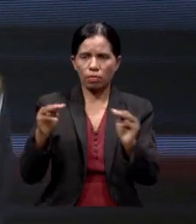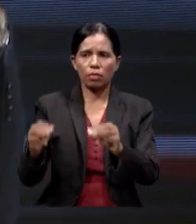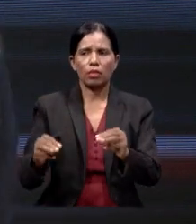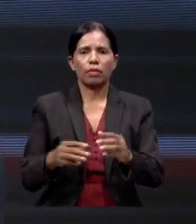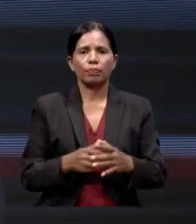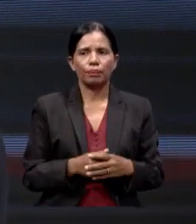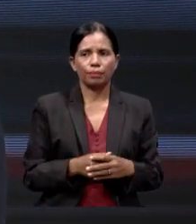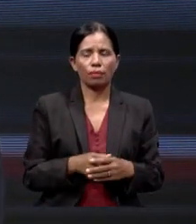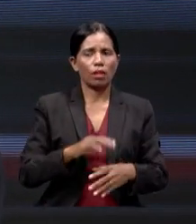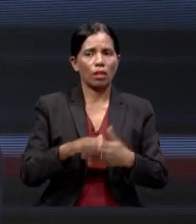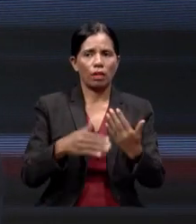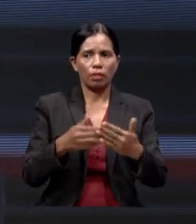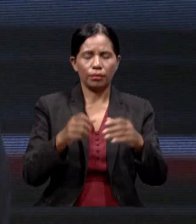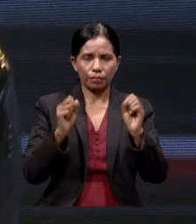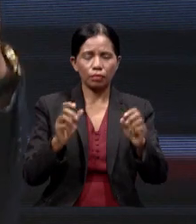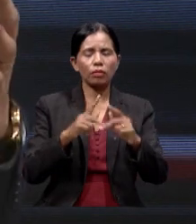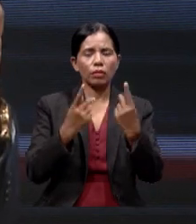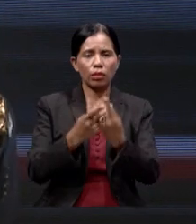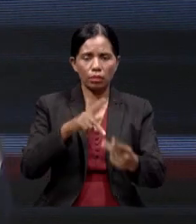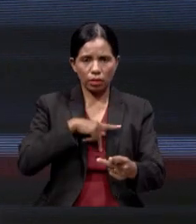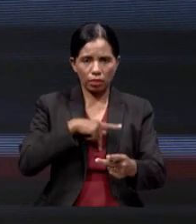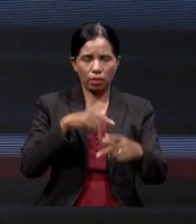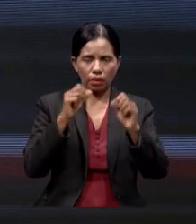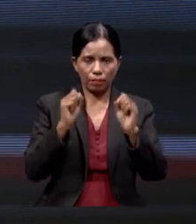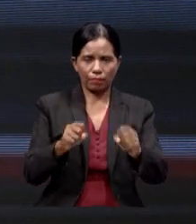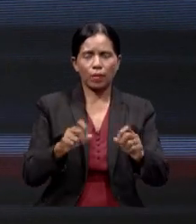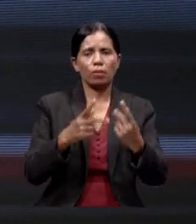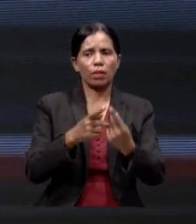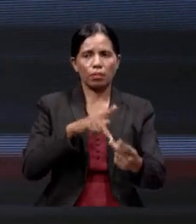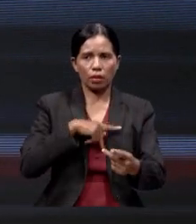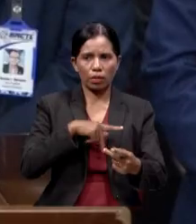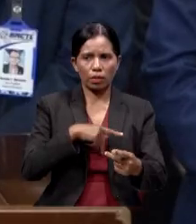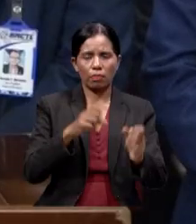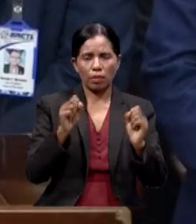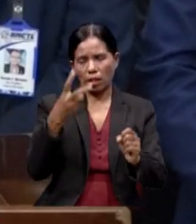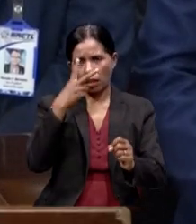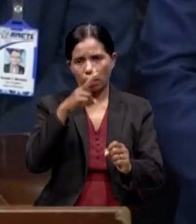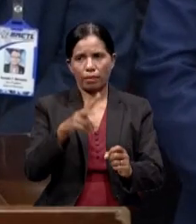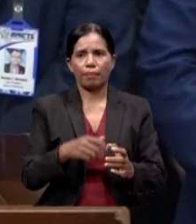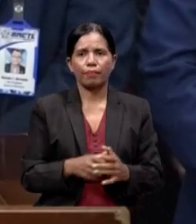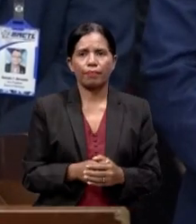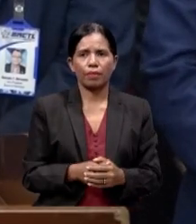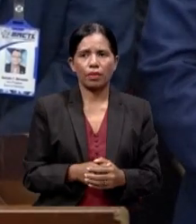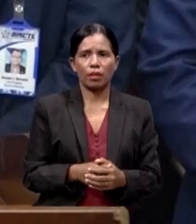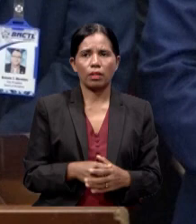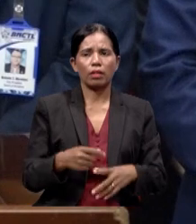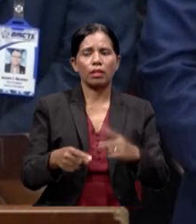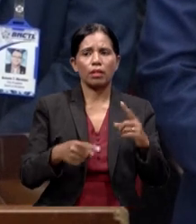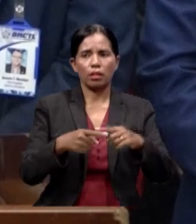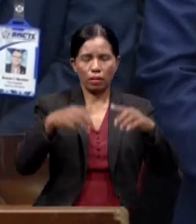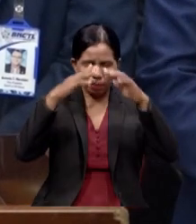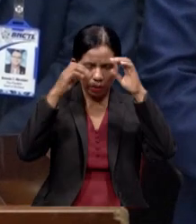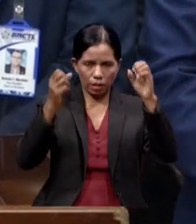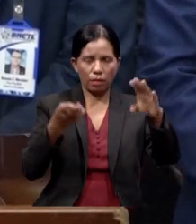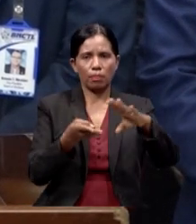kata buatnya setor privado maka bele transforma, setor privado maka bele diversifika. Hatam preocupação ne Presidente